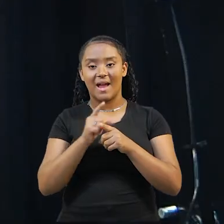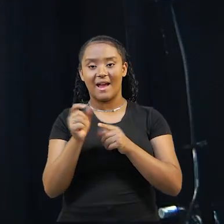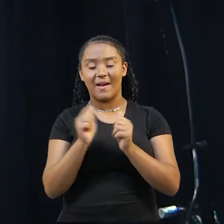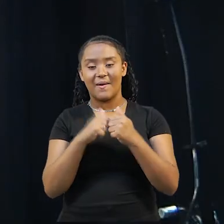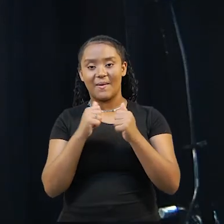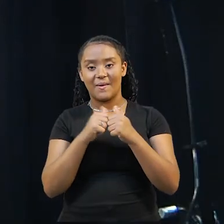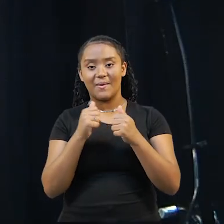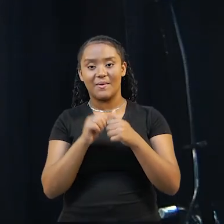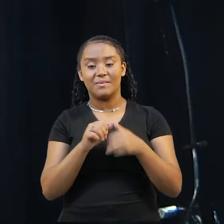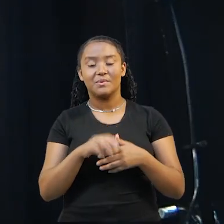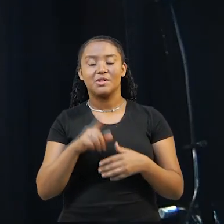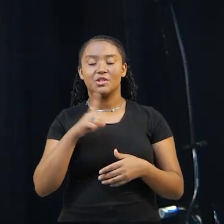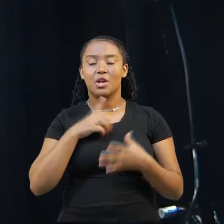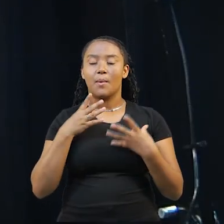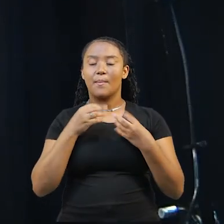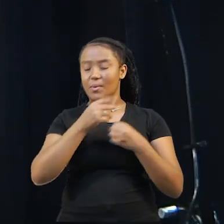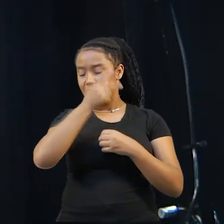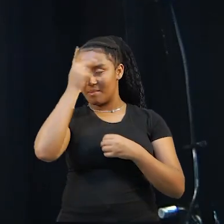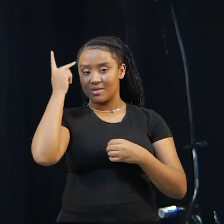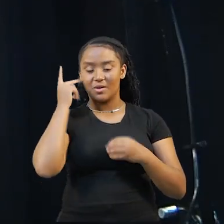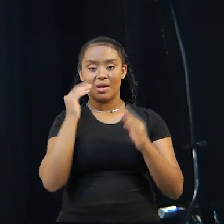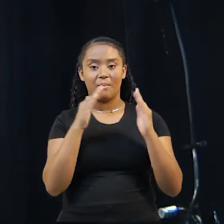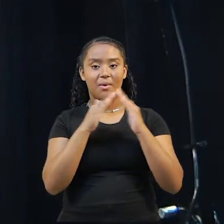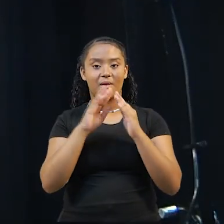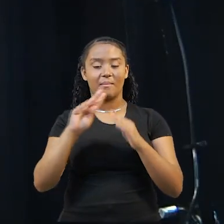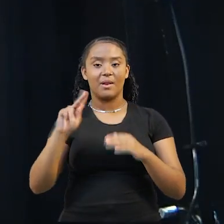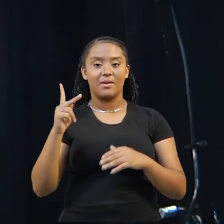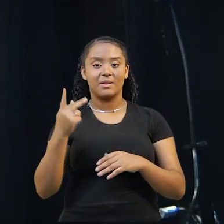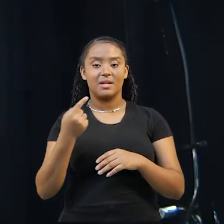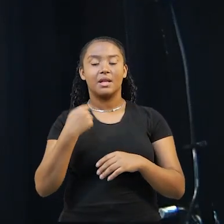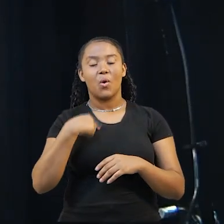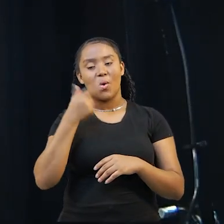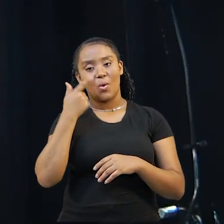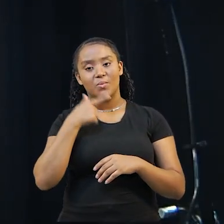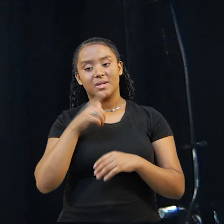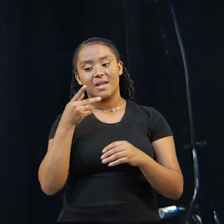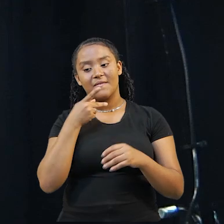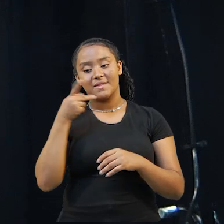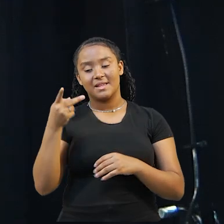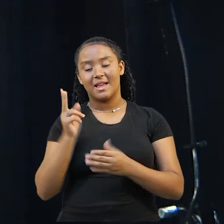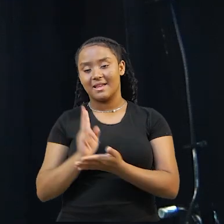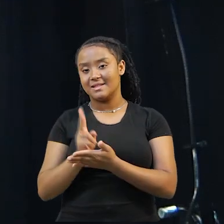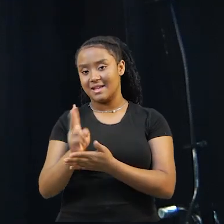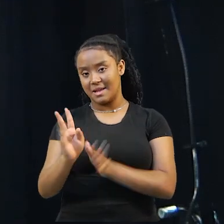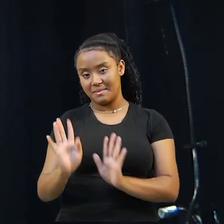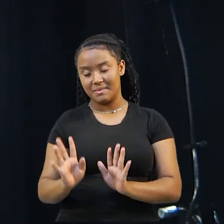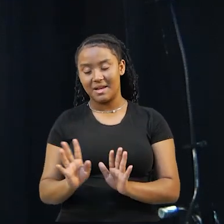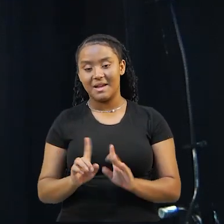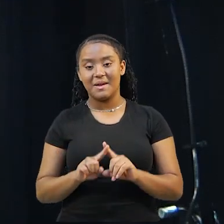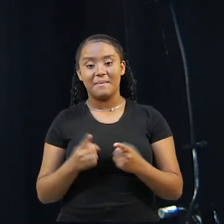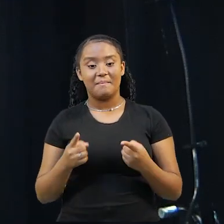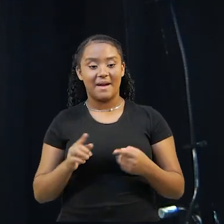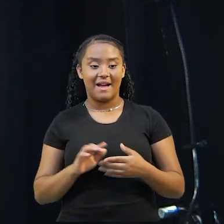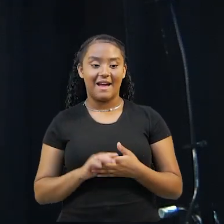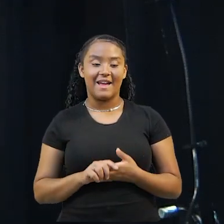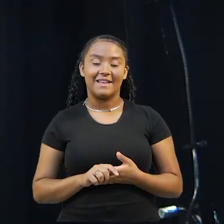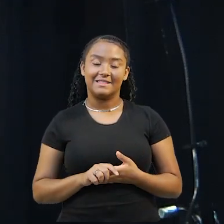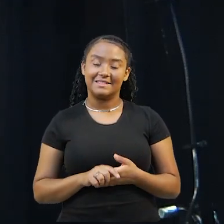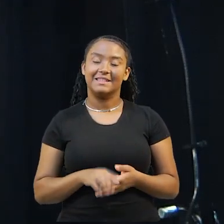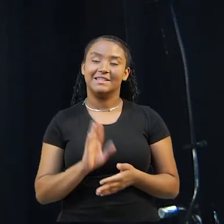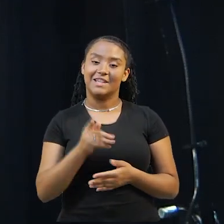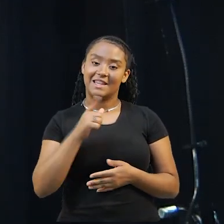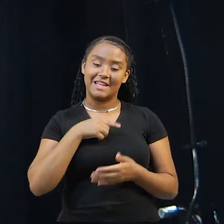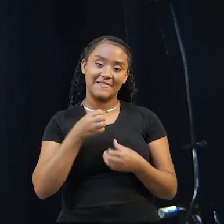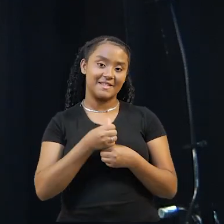gente de Belo Horizonte, então eu conseguia ir com uma frequência um pouquinho maior, mas na maioria das vezes ficava o